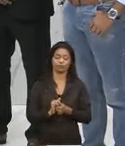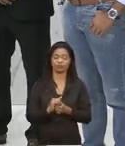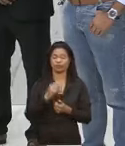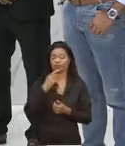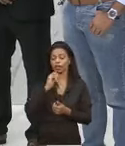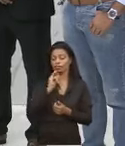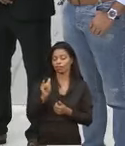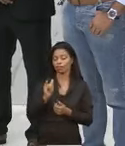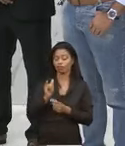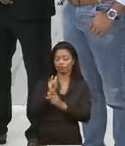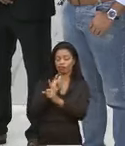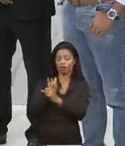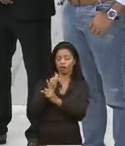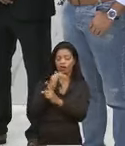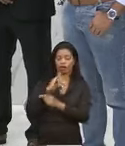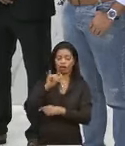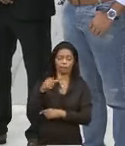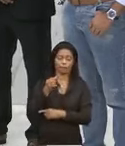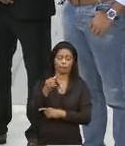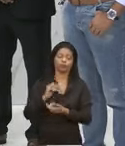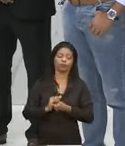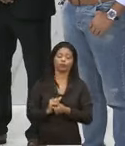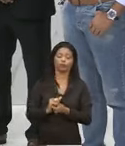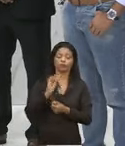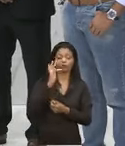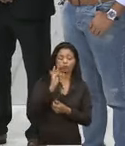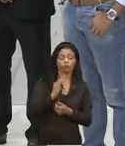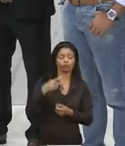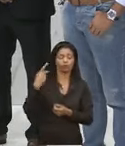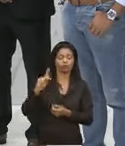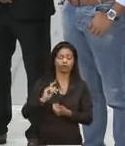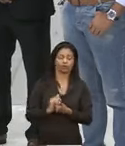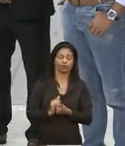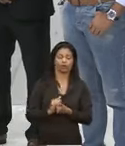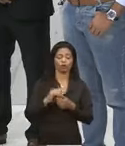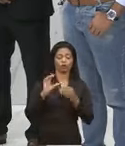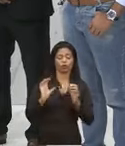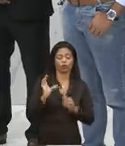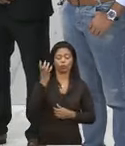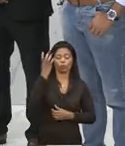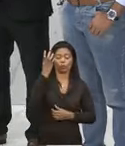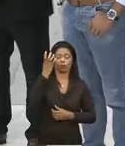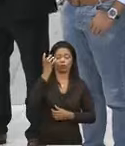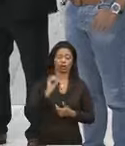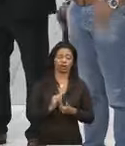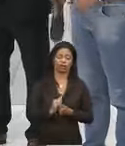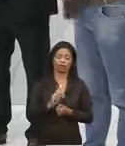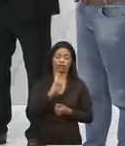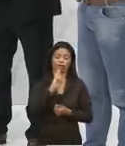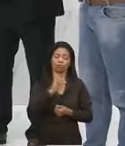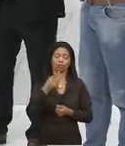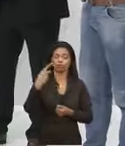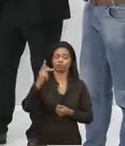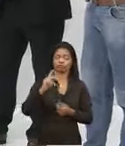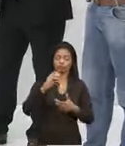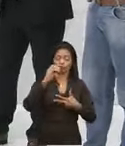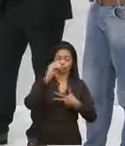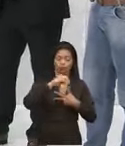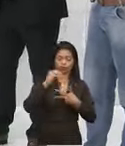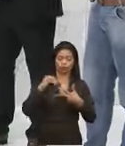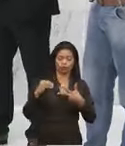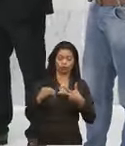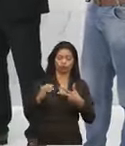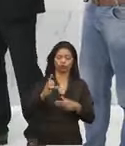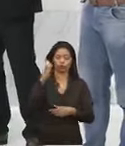seu, e a gente vai comemorar, logo em breve, o resultado seu no Enem. Que domingo você faça uma boa